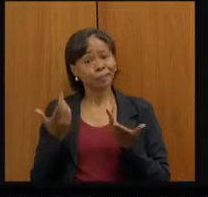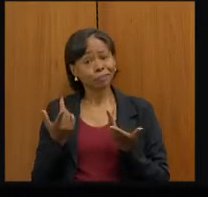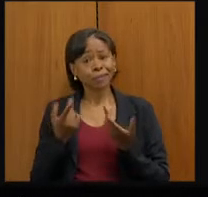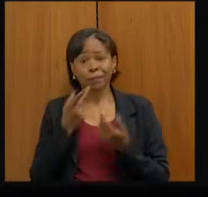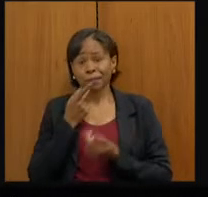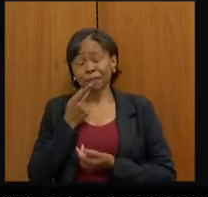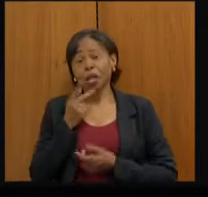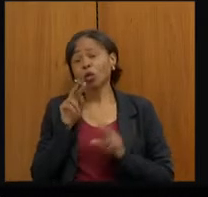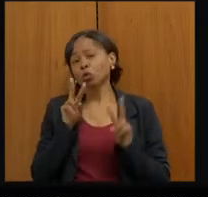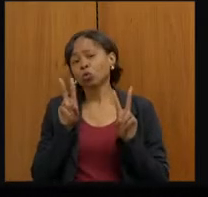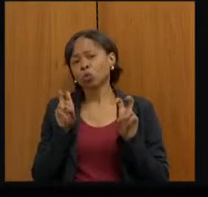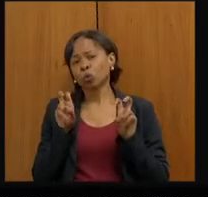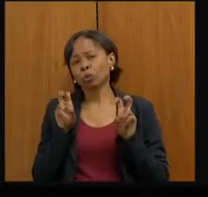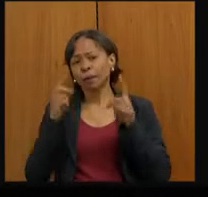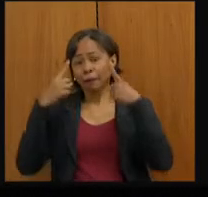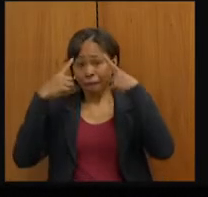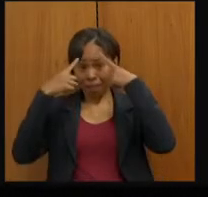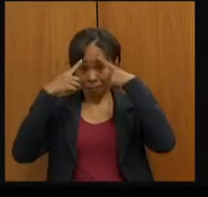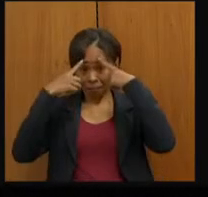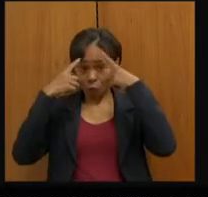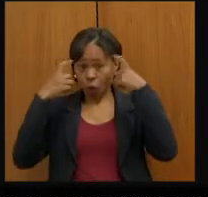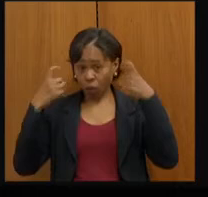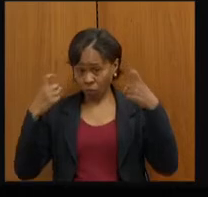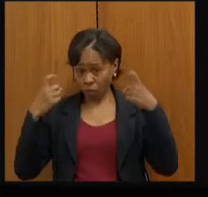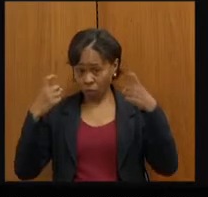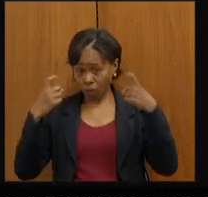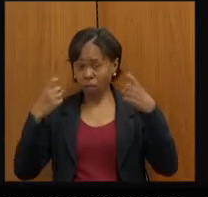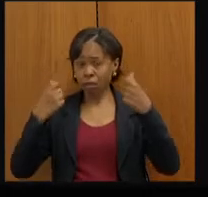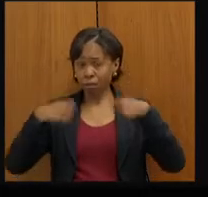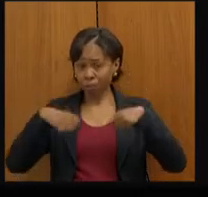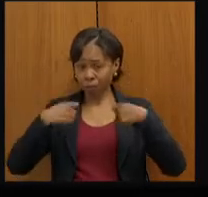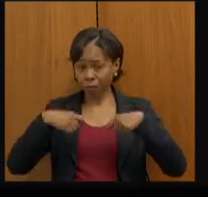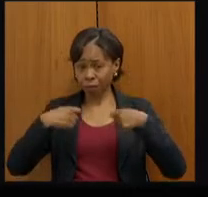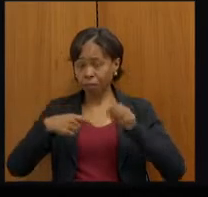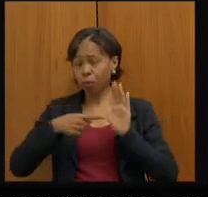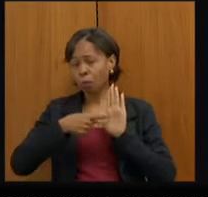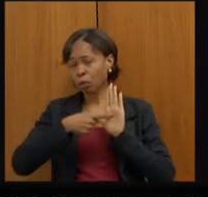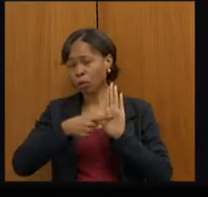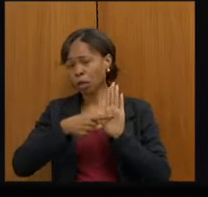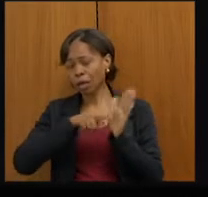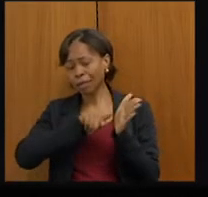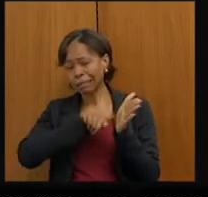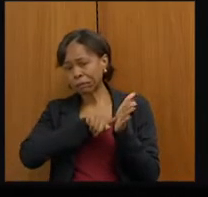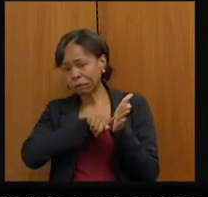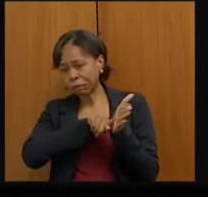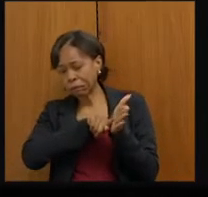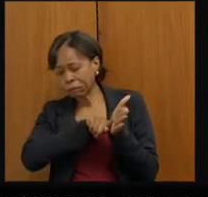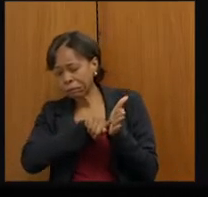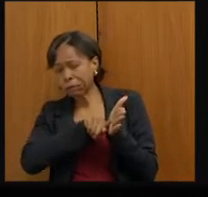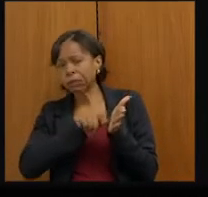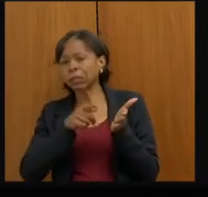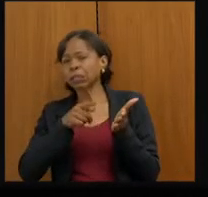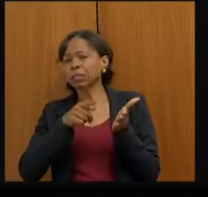os enormes dados não estão os novos desafios que temos